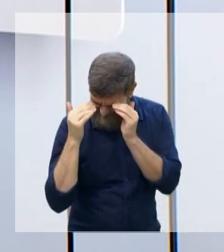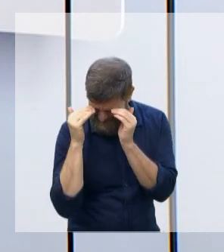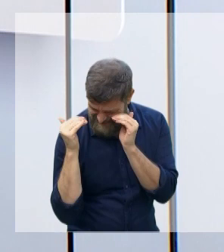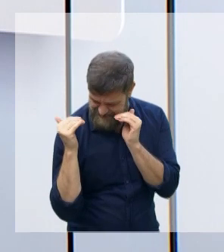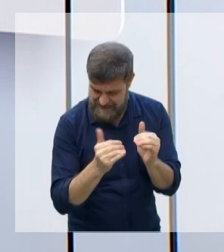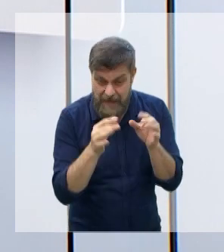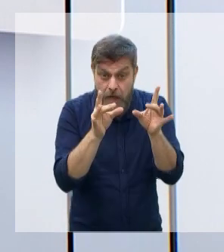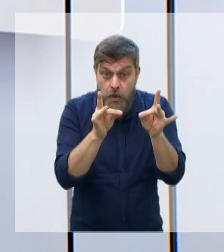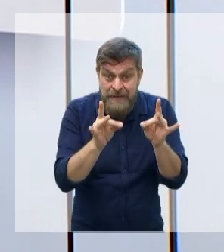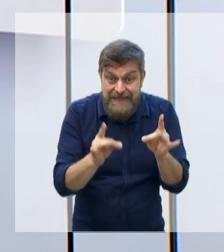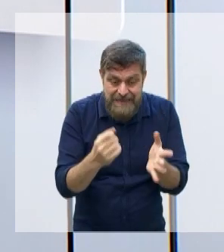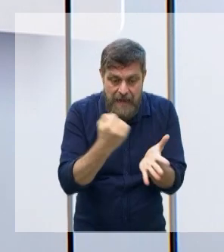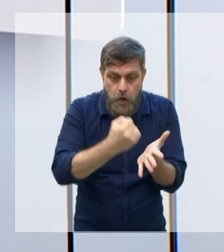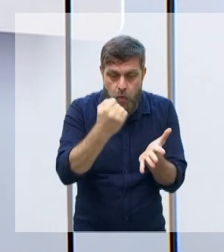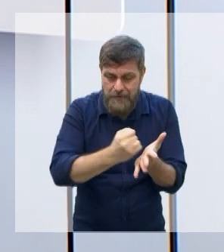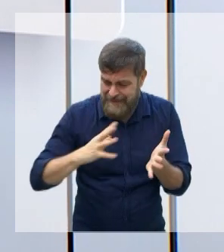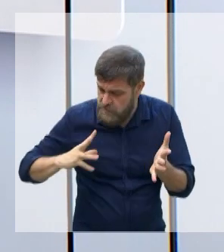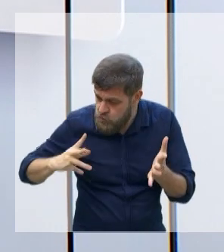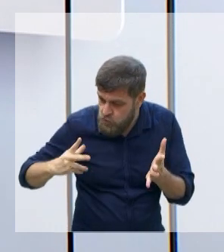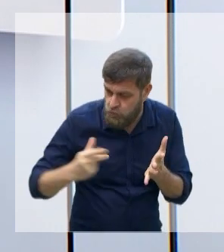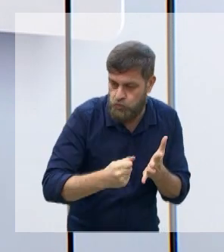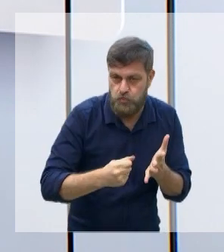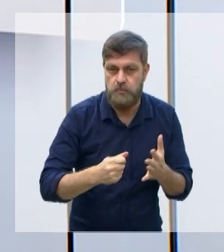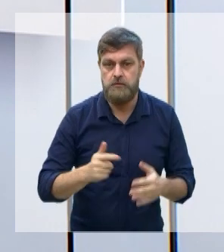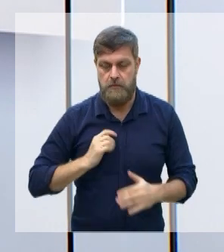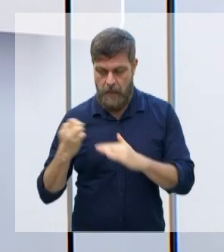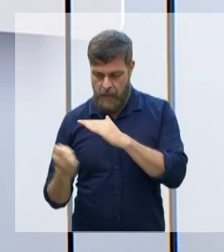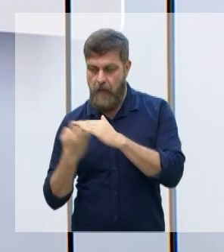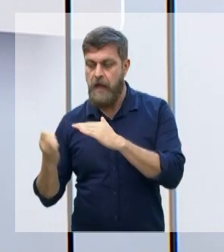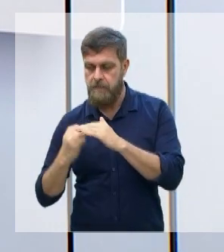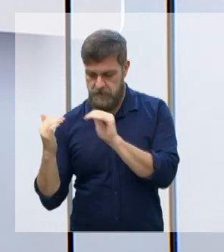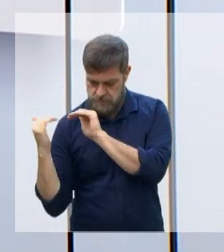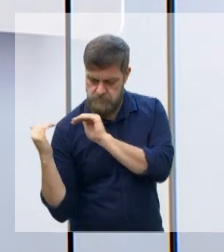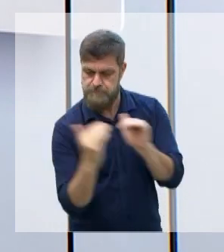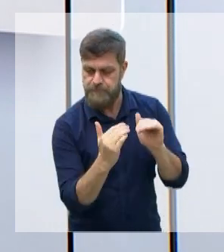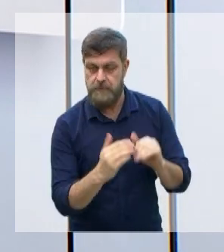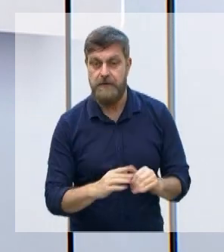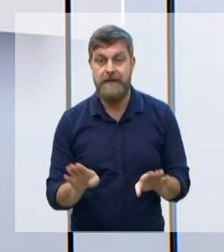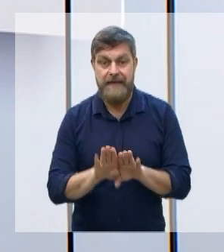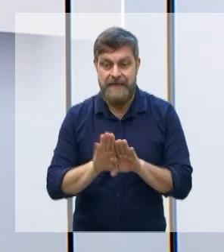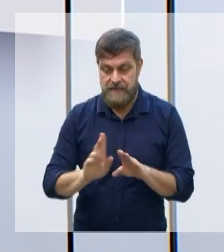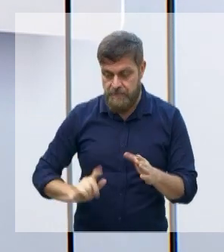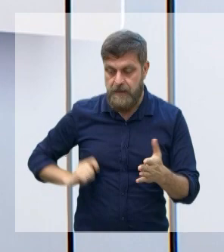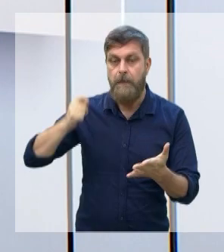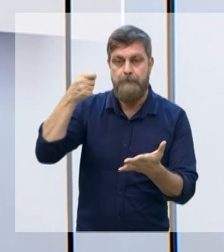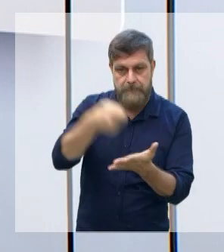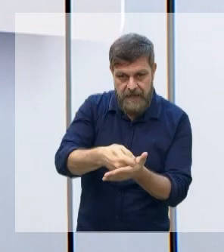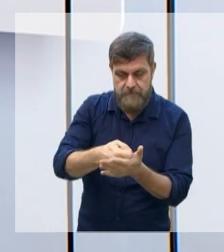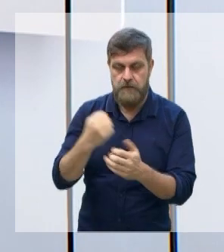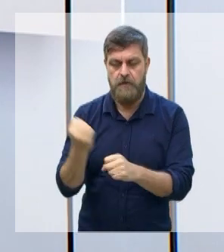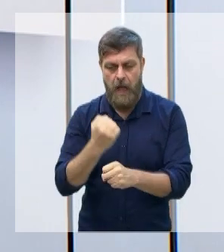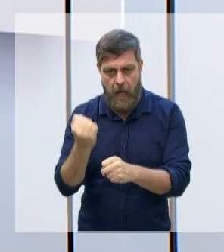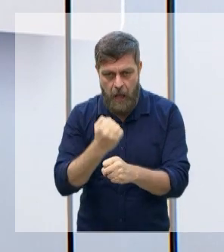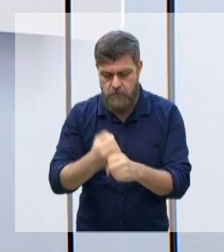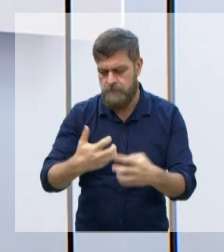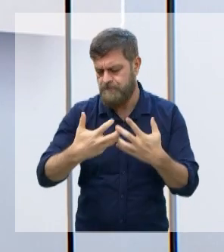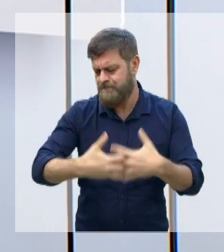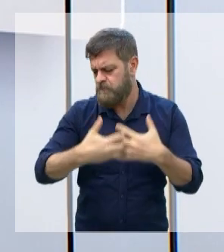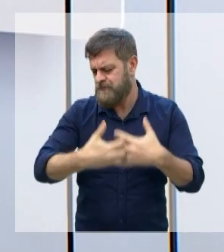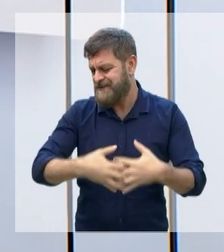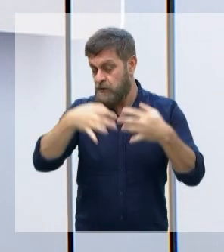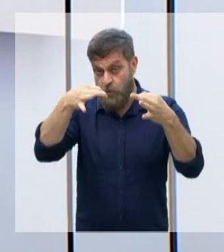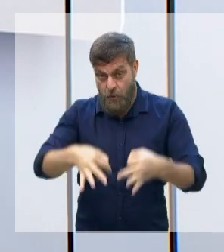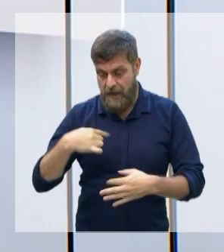previsto no contrato tanto do a questão dos pagamentos como também na obra de execução mesmo nós tivemos